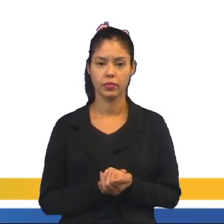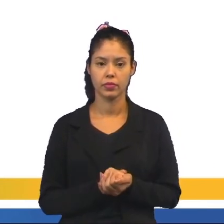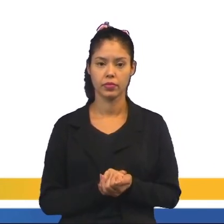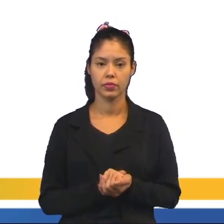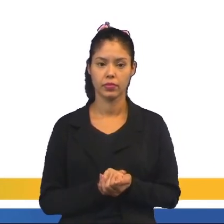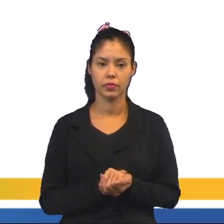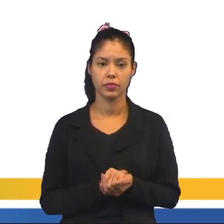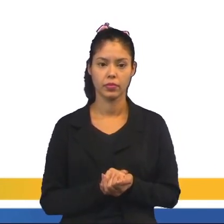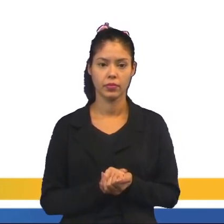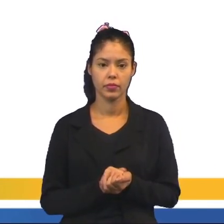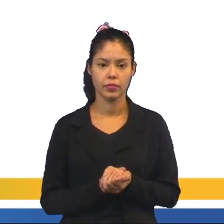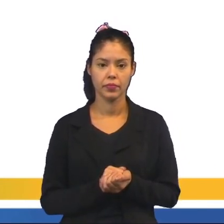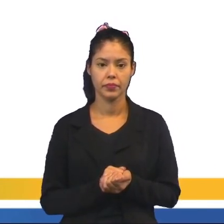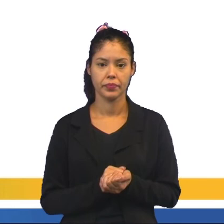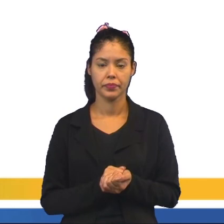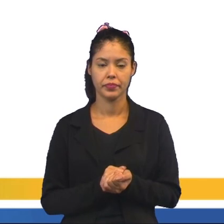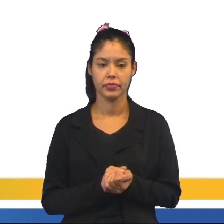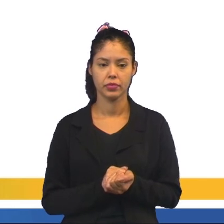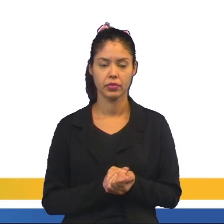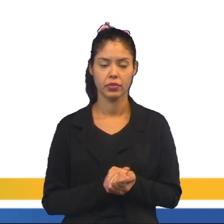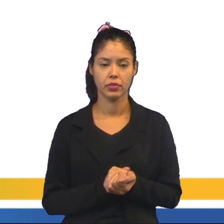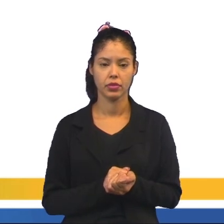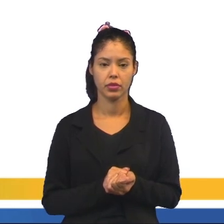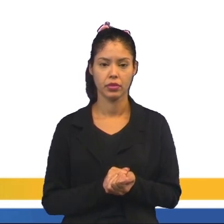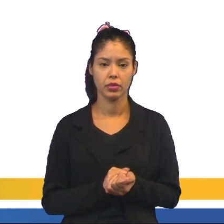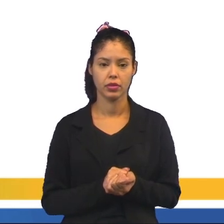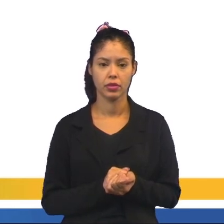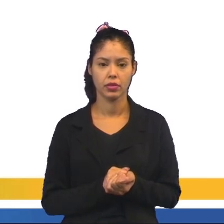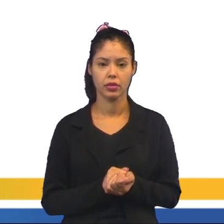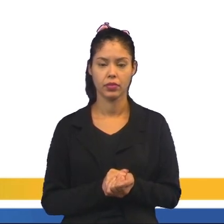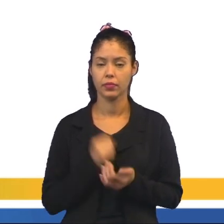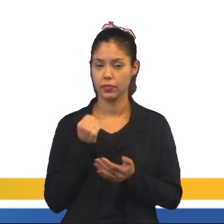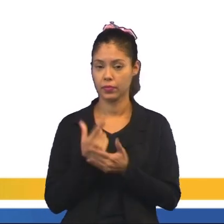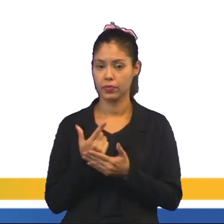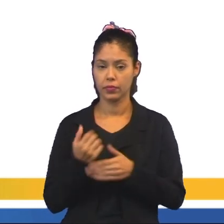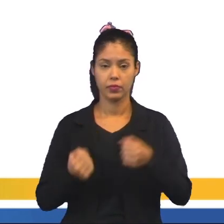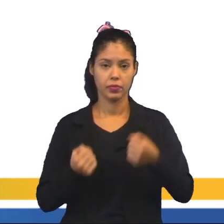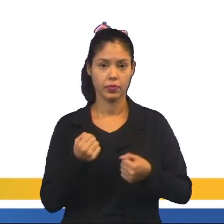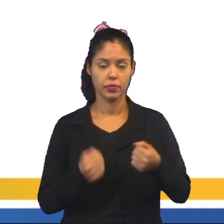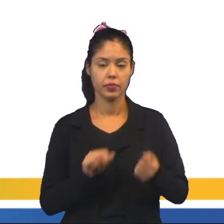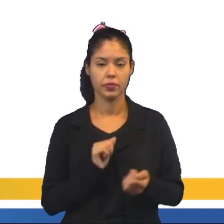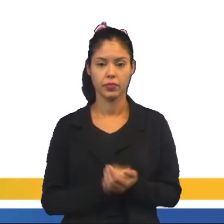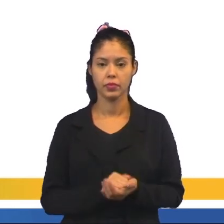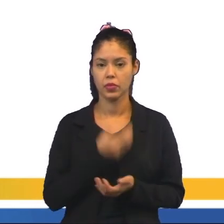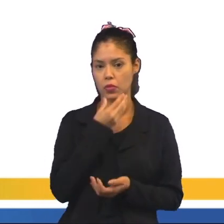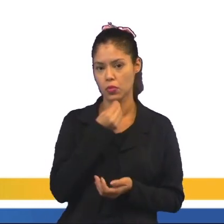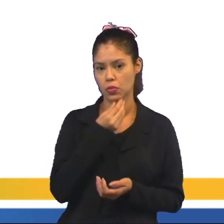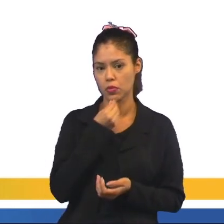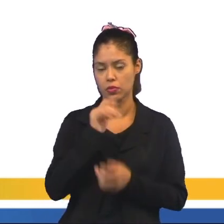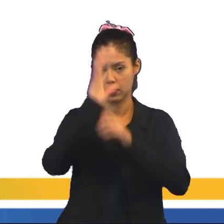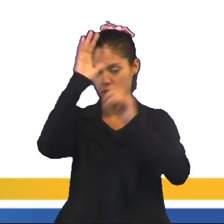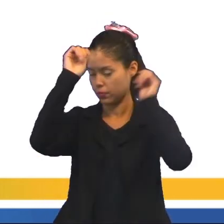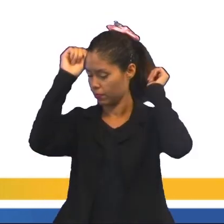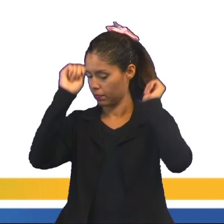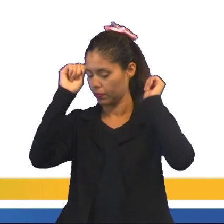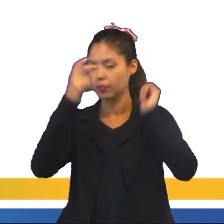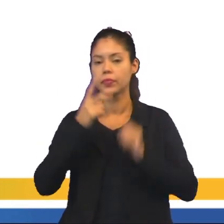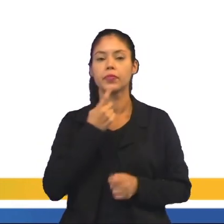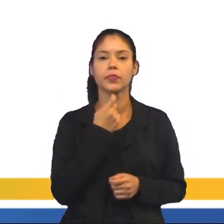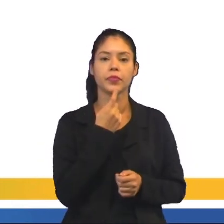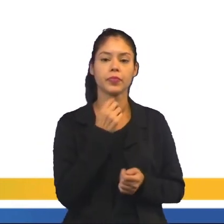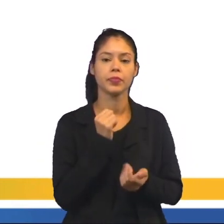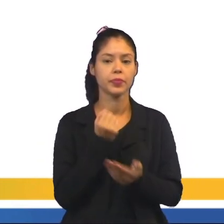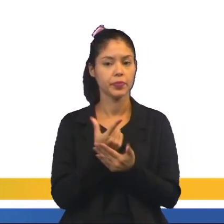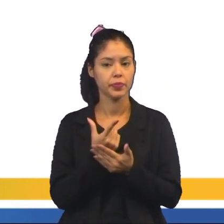predicado é longo e quando ele sombreirão hohoho que ele comprar ele carro seja o homem com chapéu vermelho